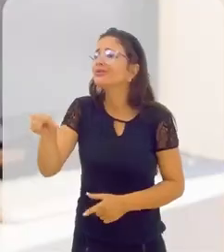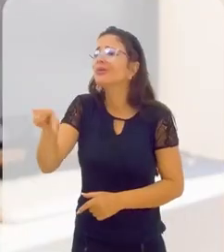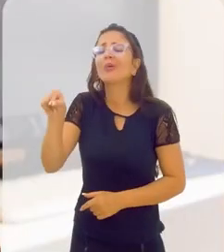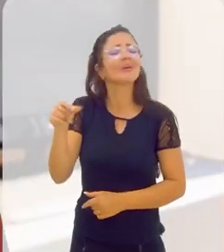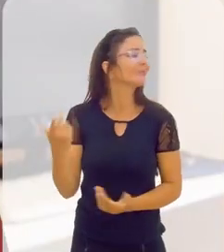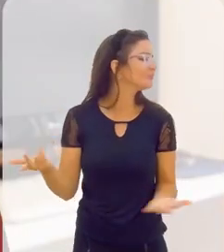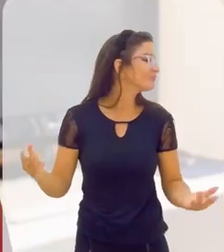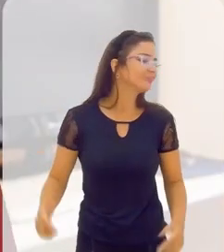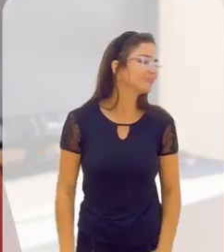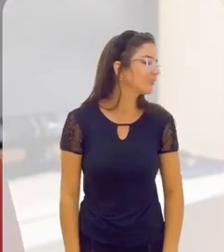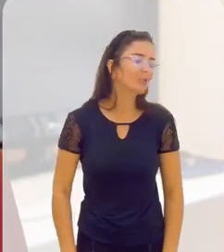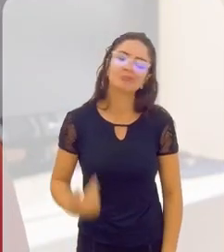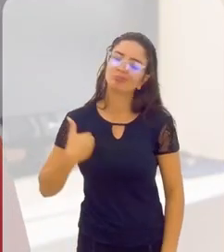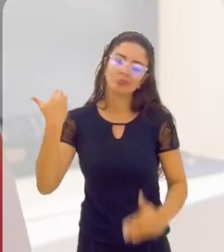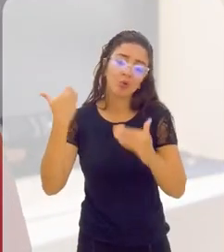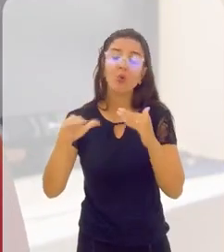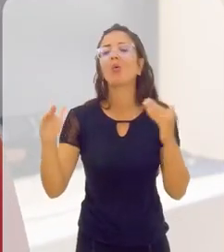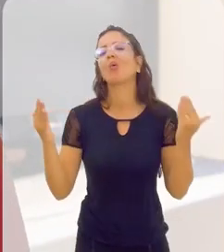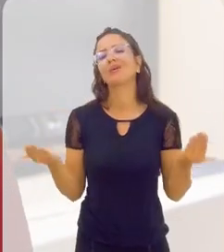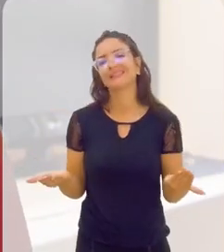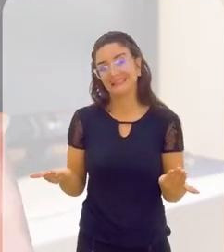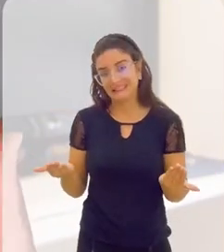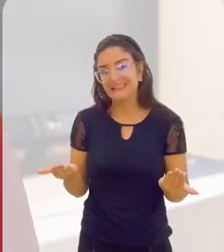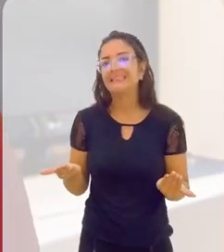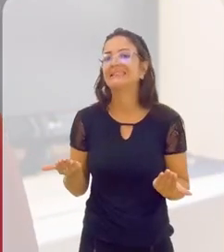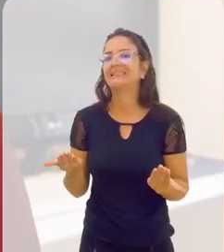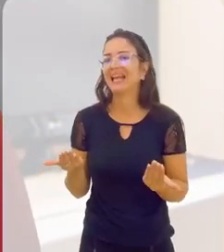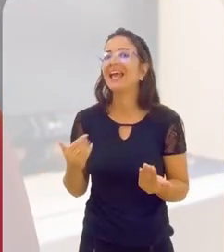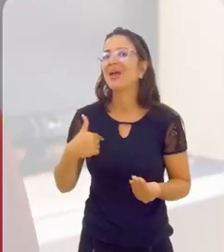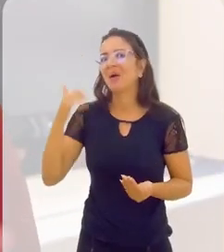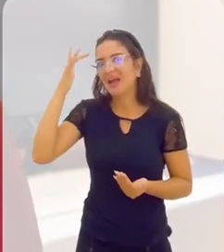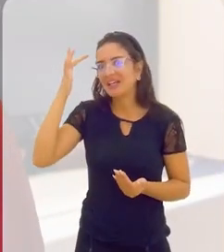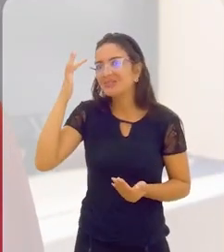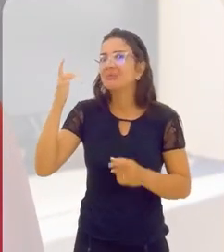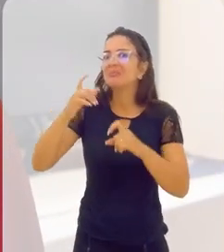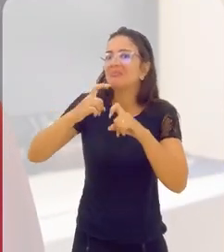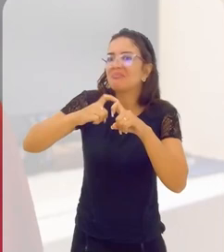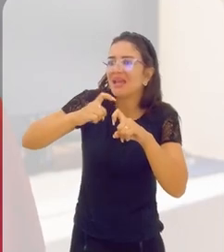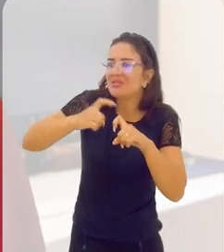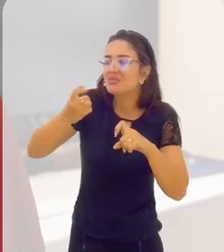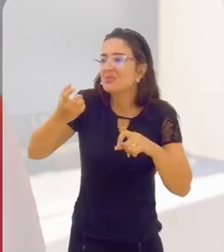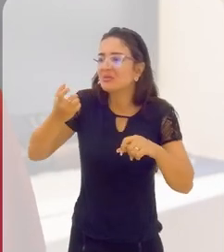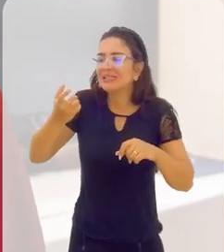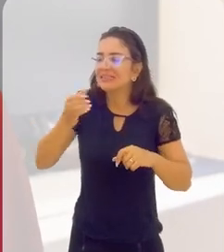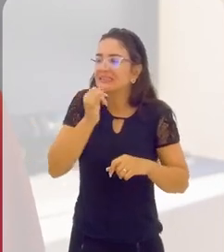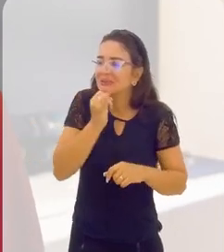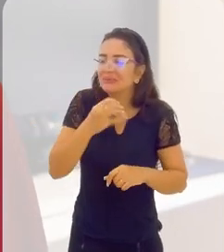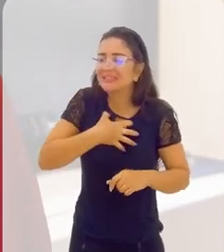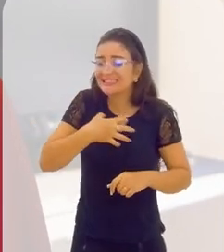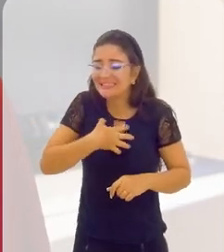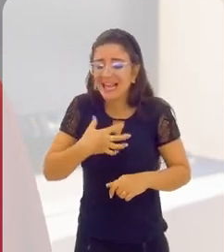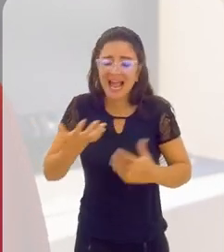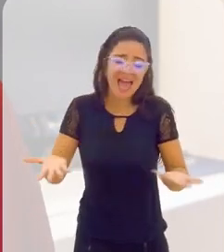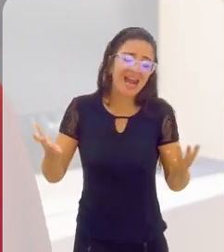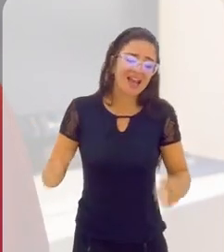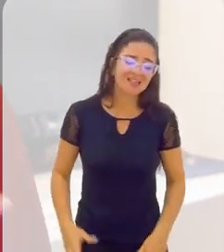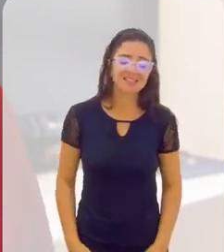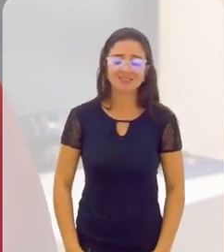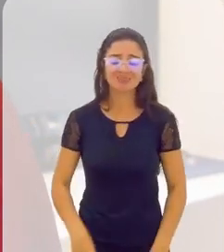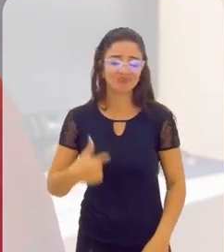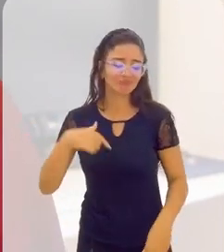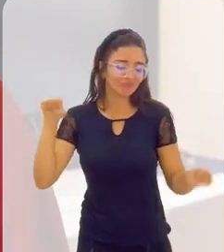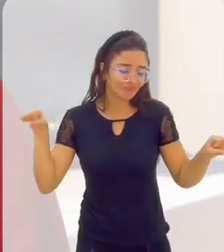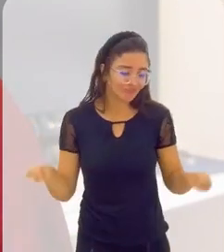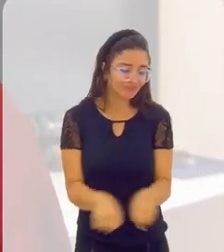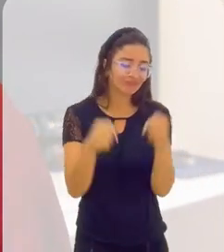mas ela tá decidindo pelo outro e aí eu acho que deve gerar uma sensação de impotência e eu tô te